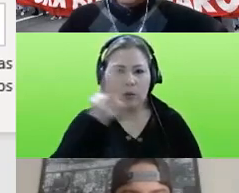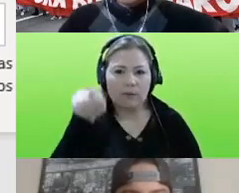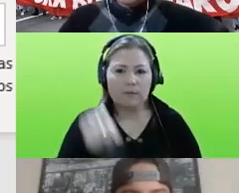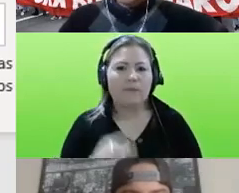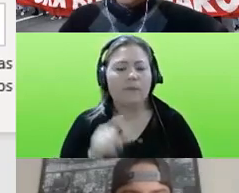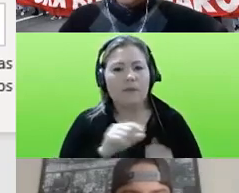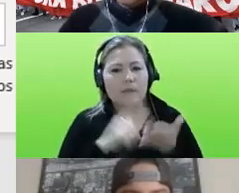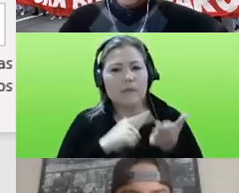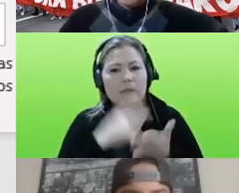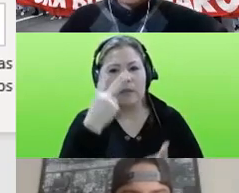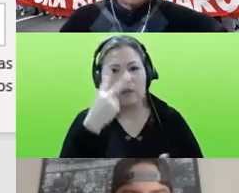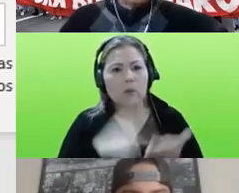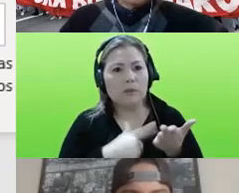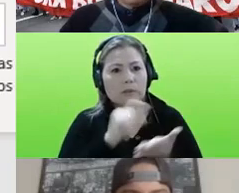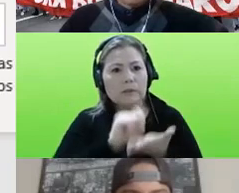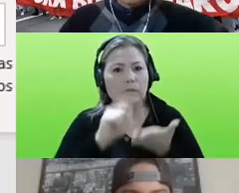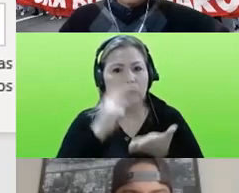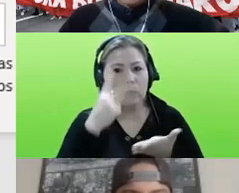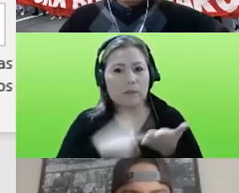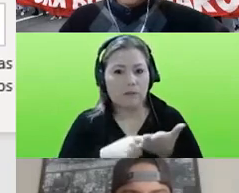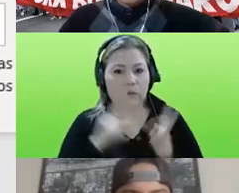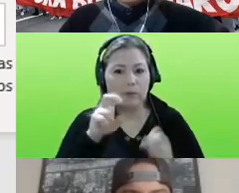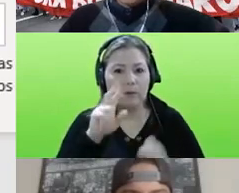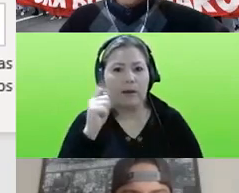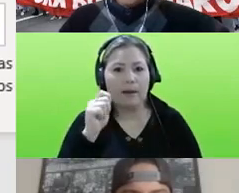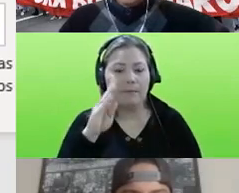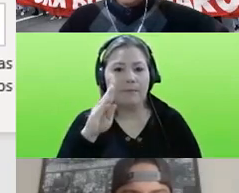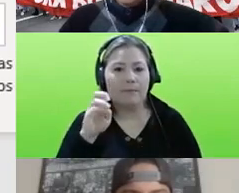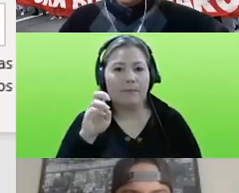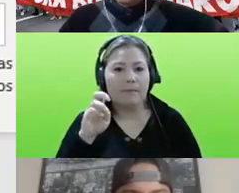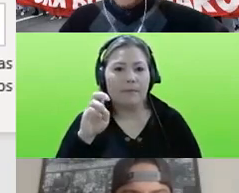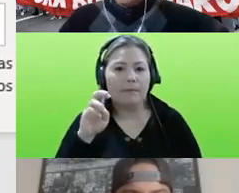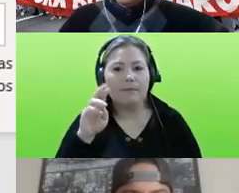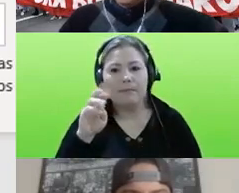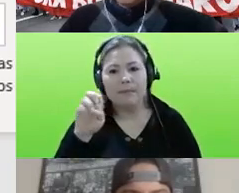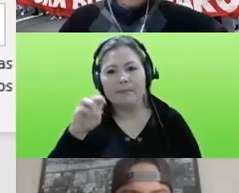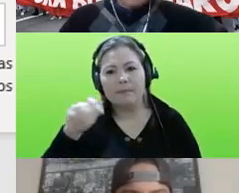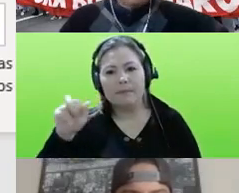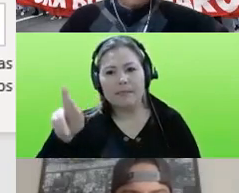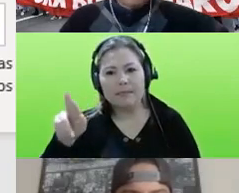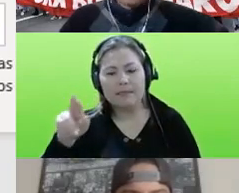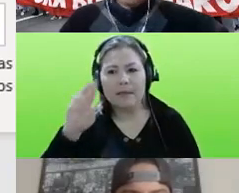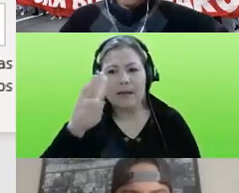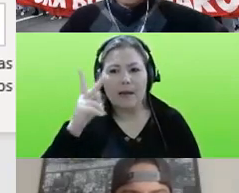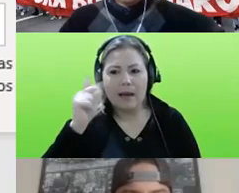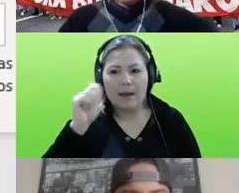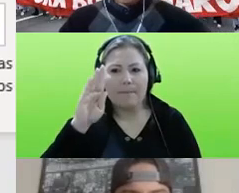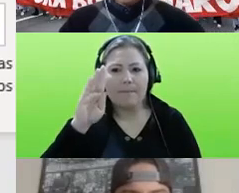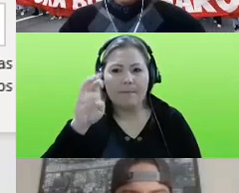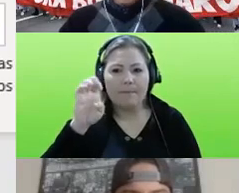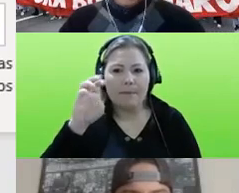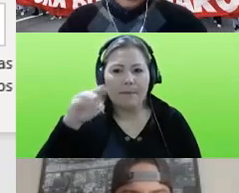livros importantes sobre Habermas. A Mary Del Priore e a Lilia Schwartz, vocês conhecem bem essas duas